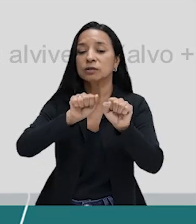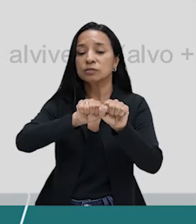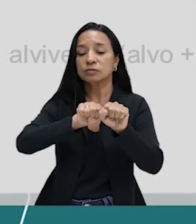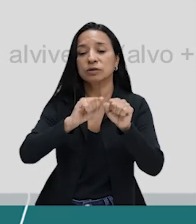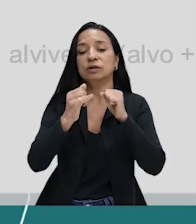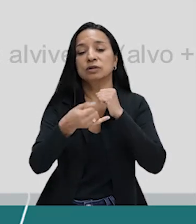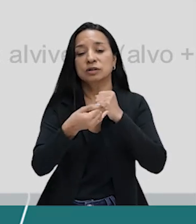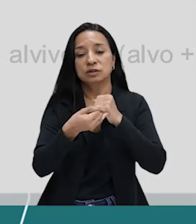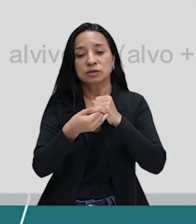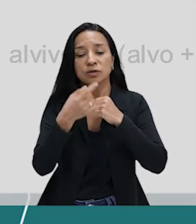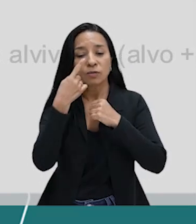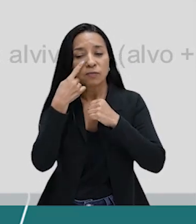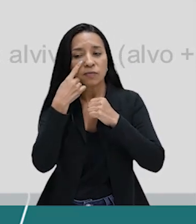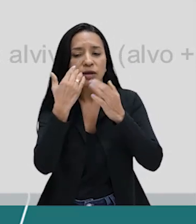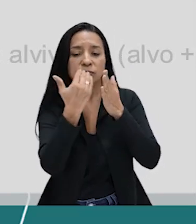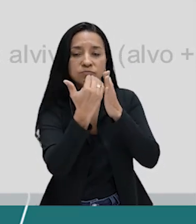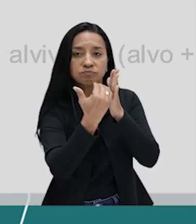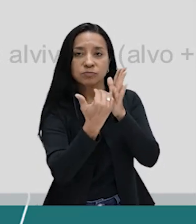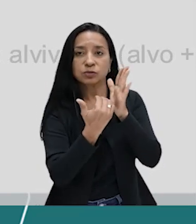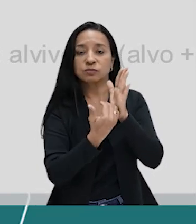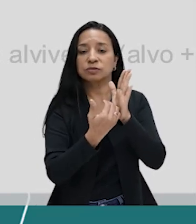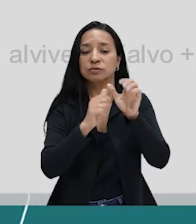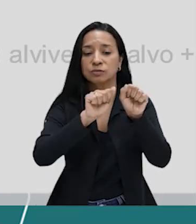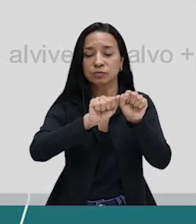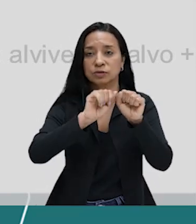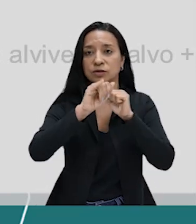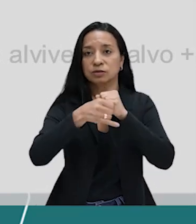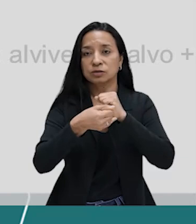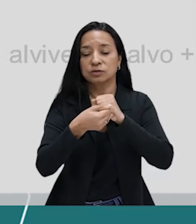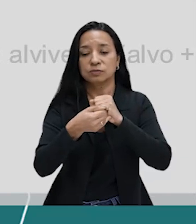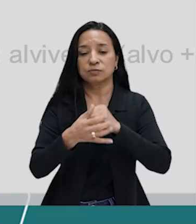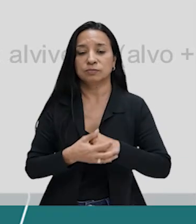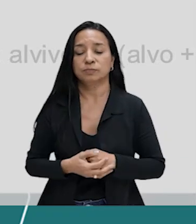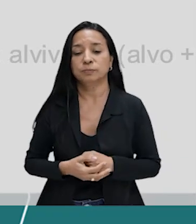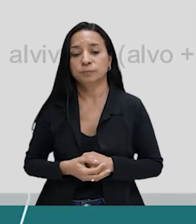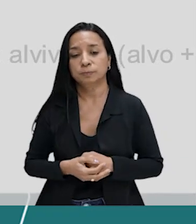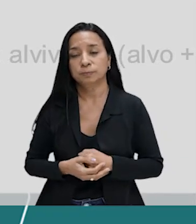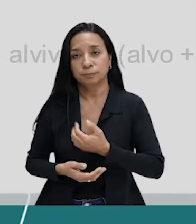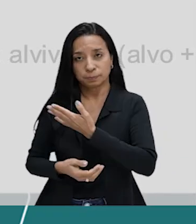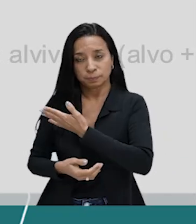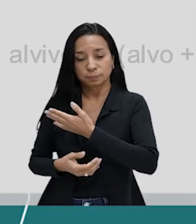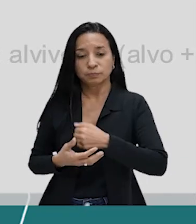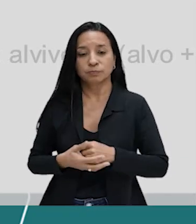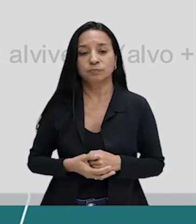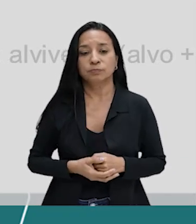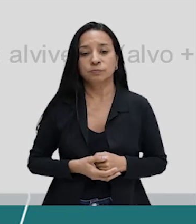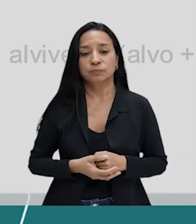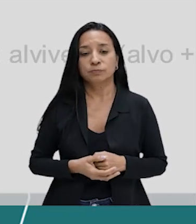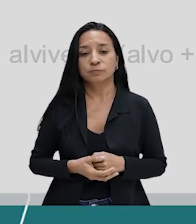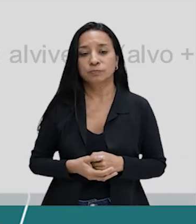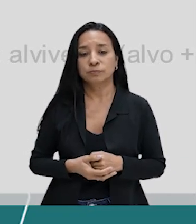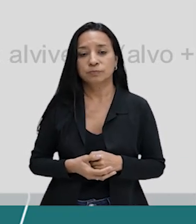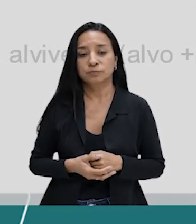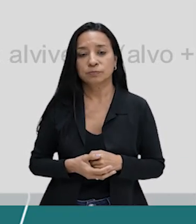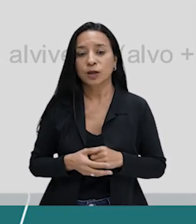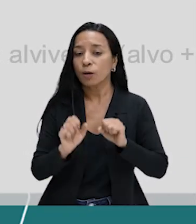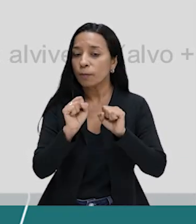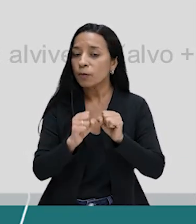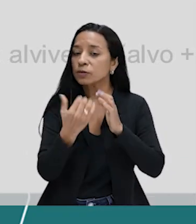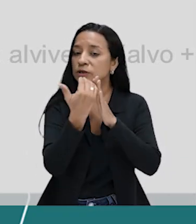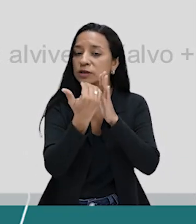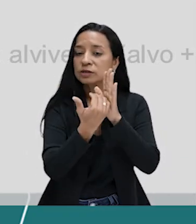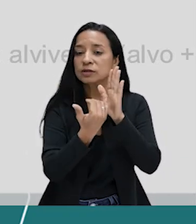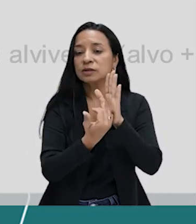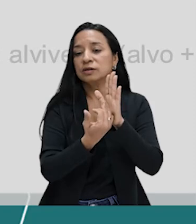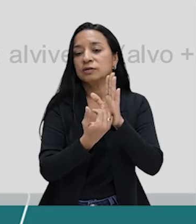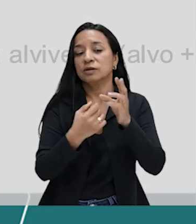ver aqui um pouquinho sobre a classificação dos adjetivos. Classificação dos adjetivos. Os adjetivos podem ser